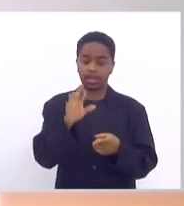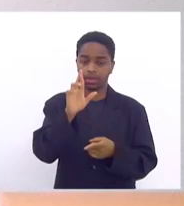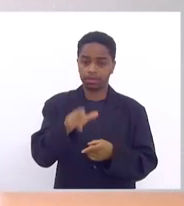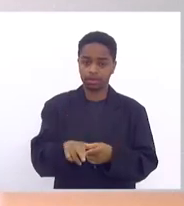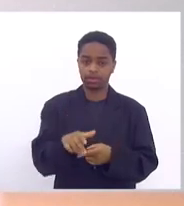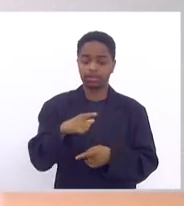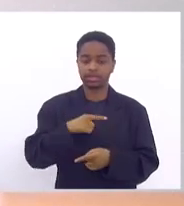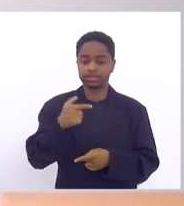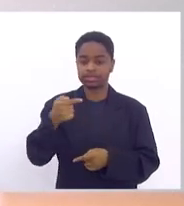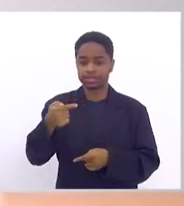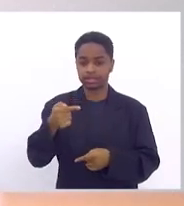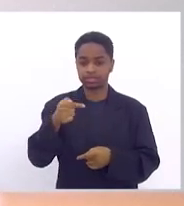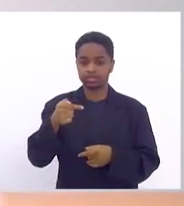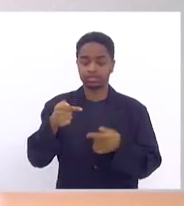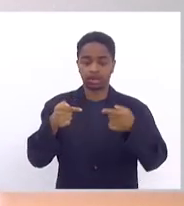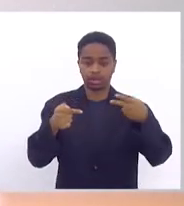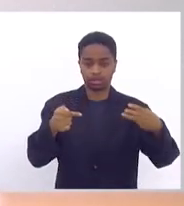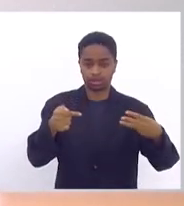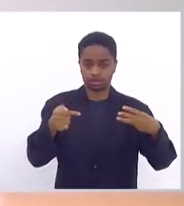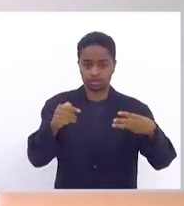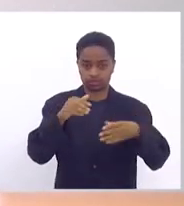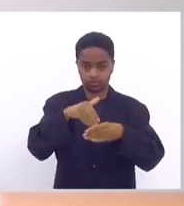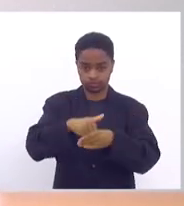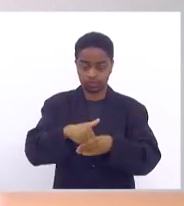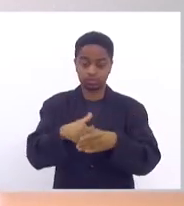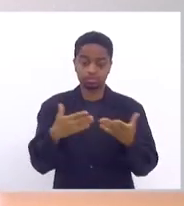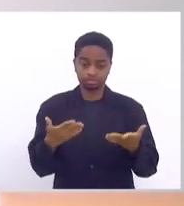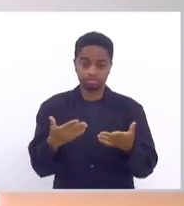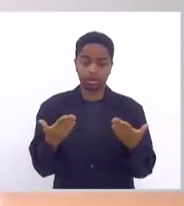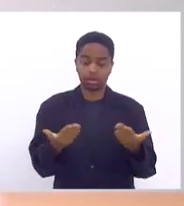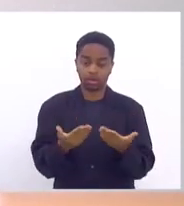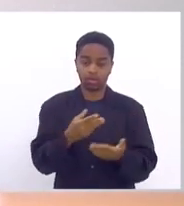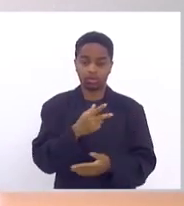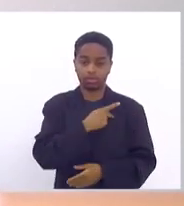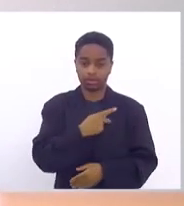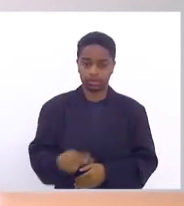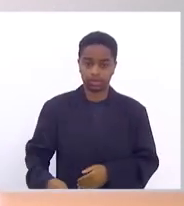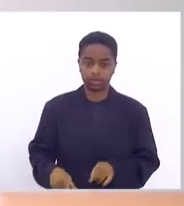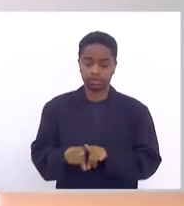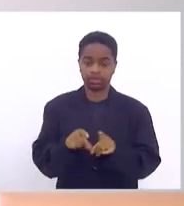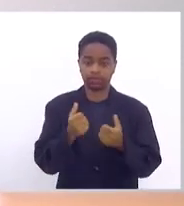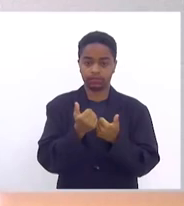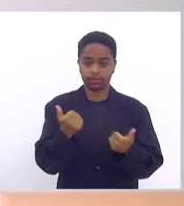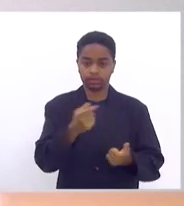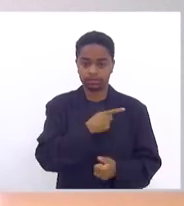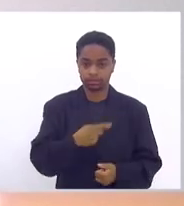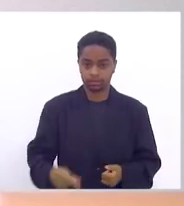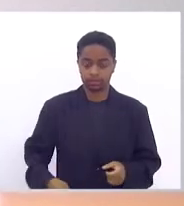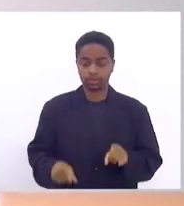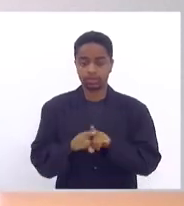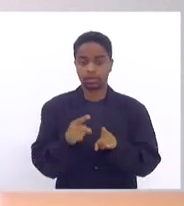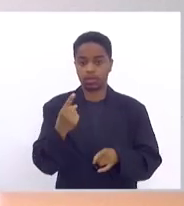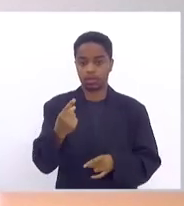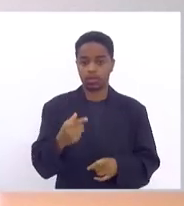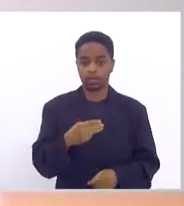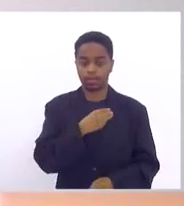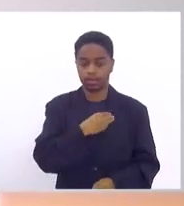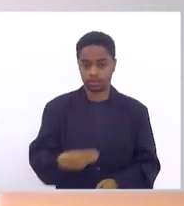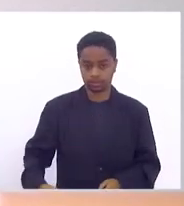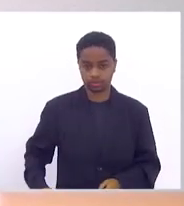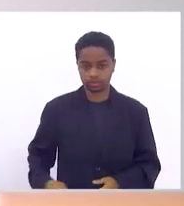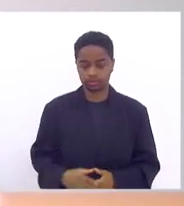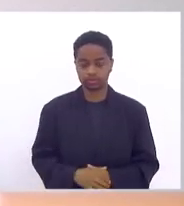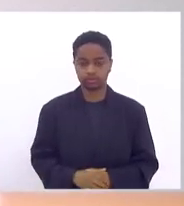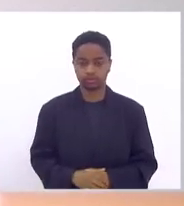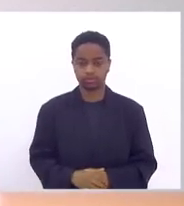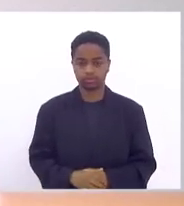por sete votos a três né vencidos o atual presidente o atual vice-presidente e mais um ministro